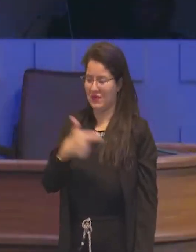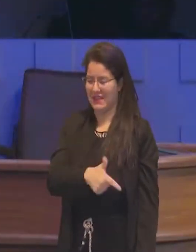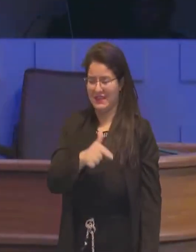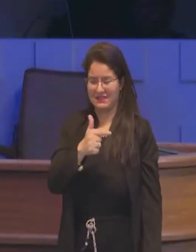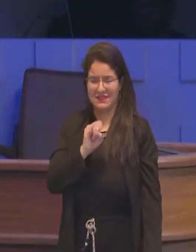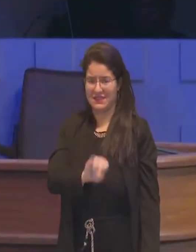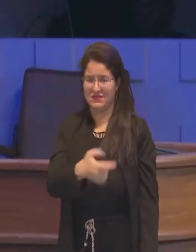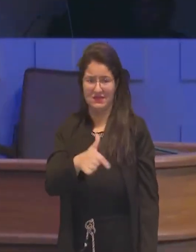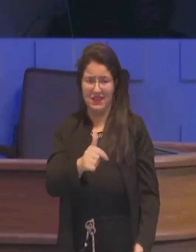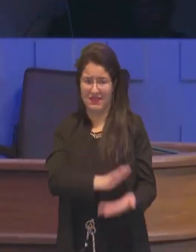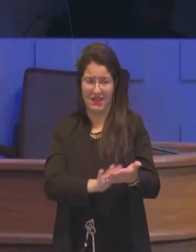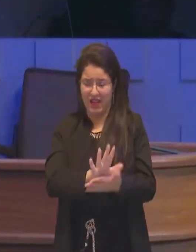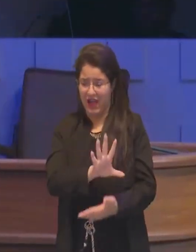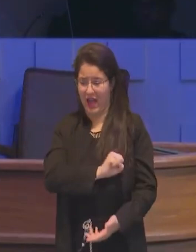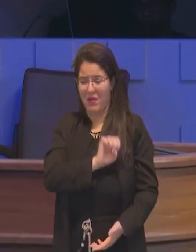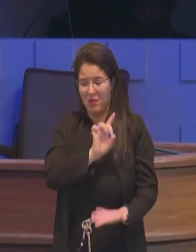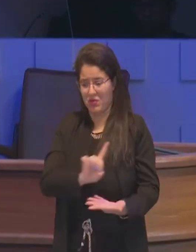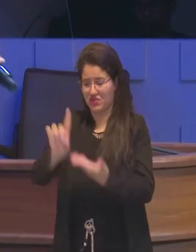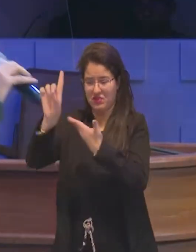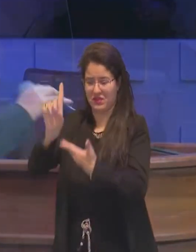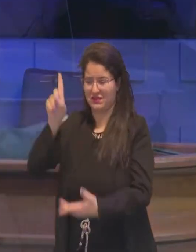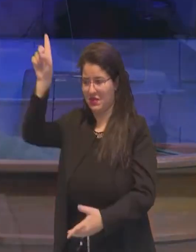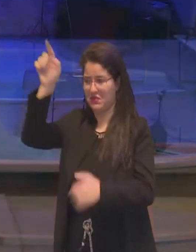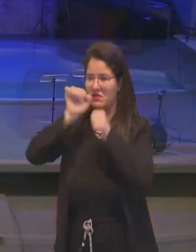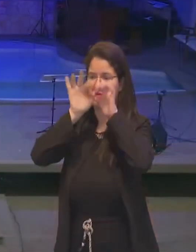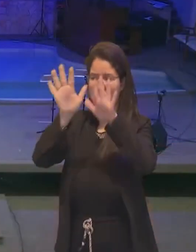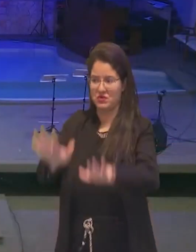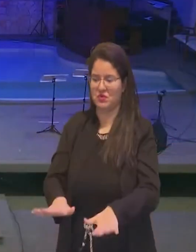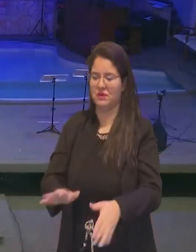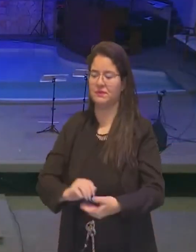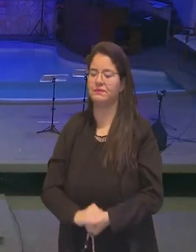Deus. Que Deus abençoe.